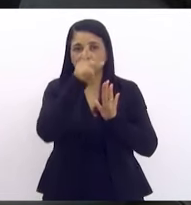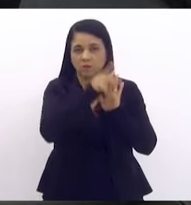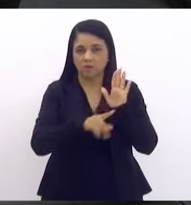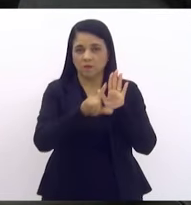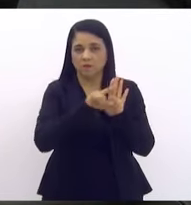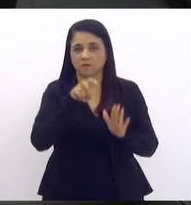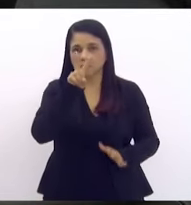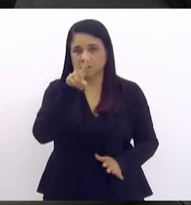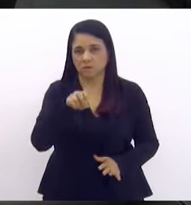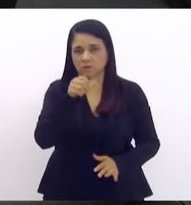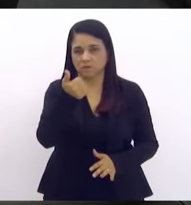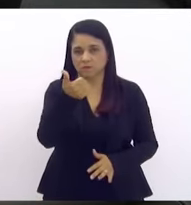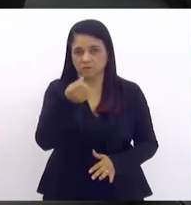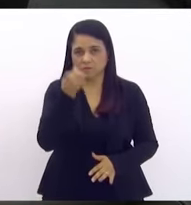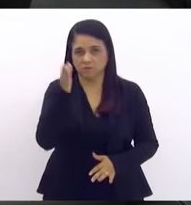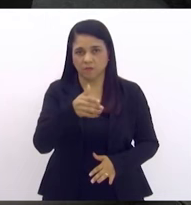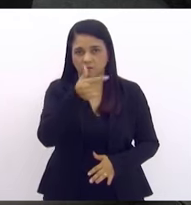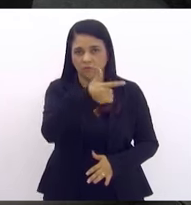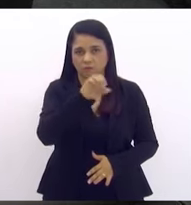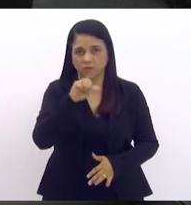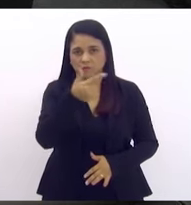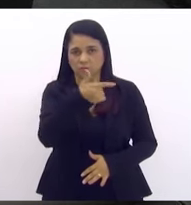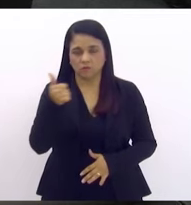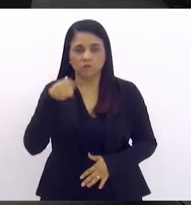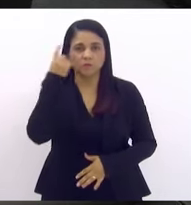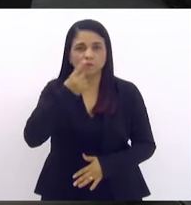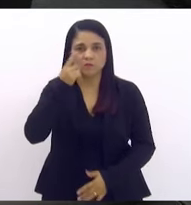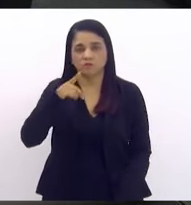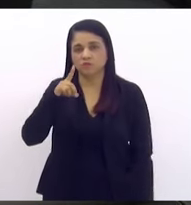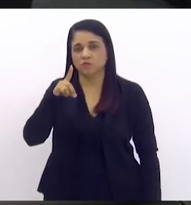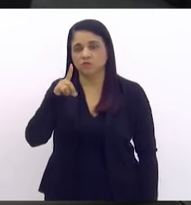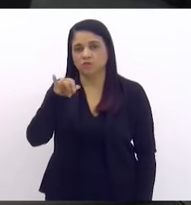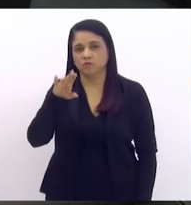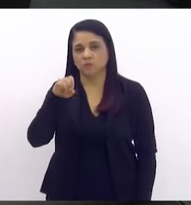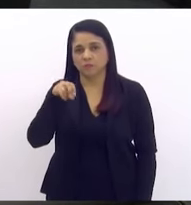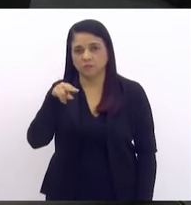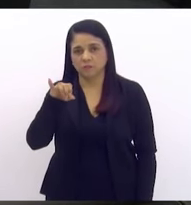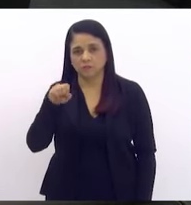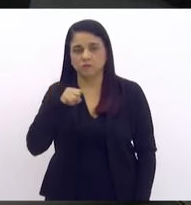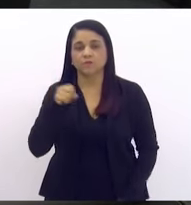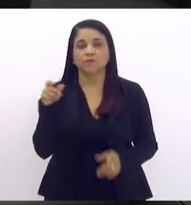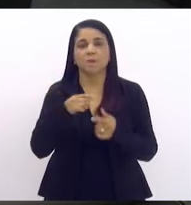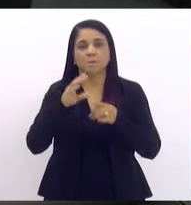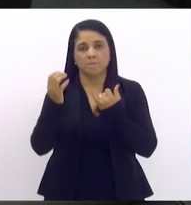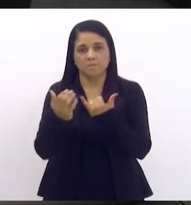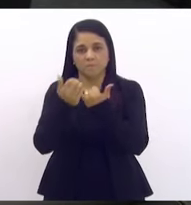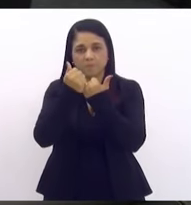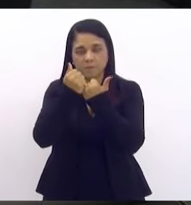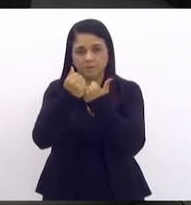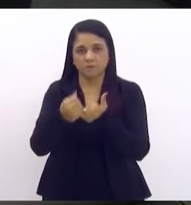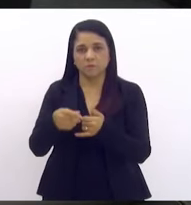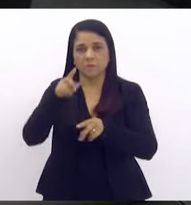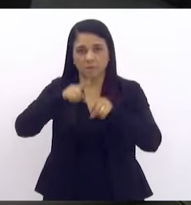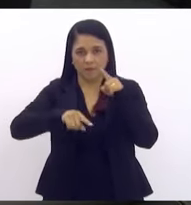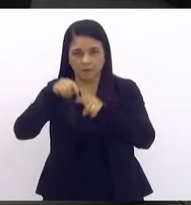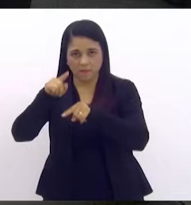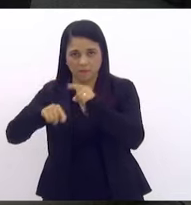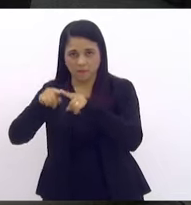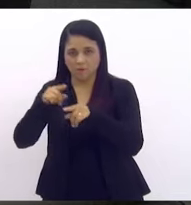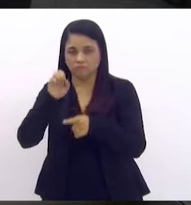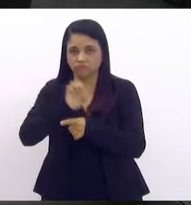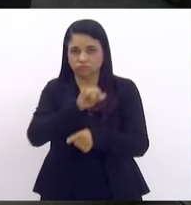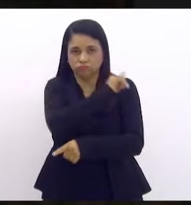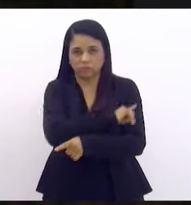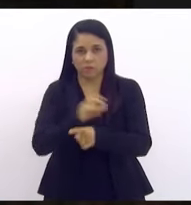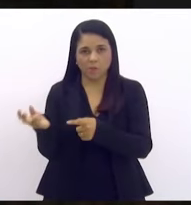número 506/2021 de autoria do deputado deonísio Lins que considera patrimônio material do Estado do Rio de Janeiro para fins de Preservação